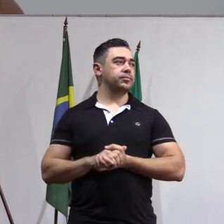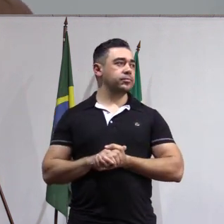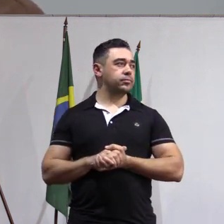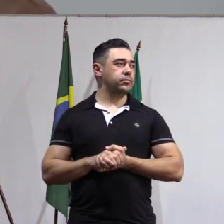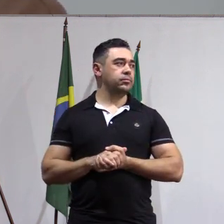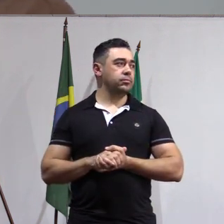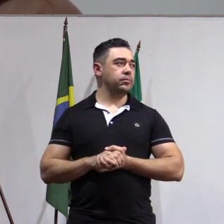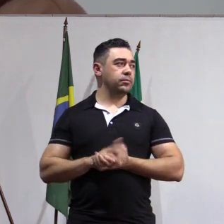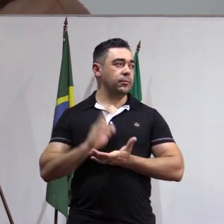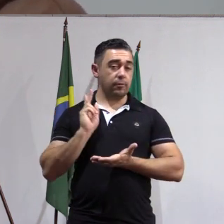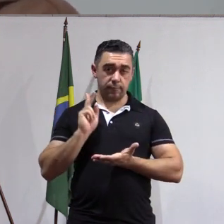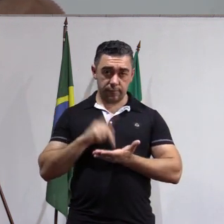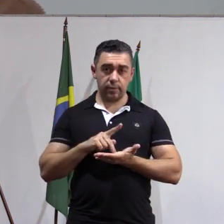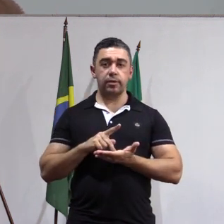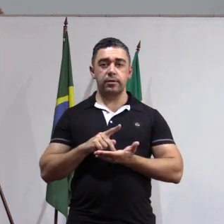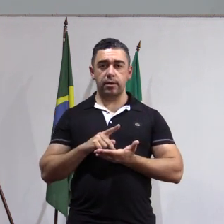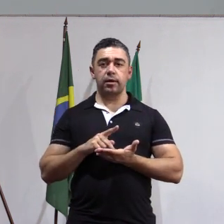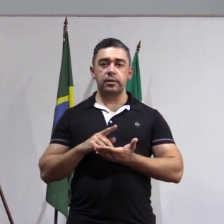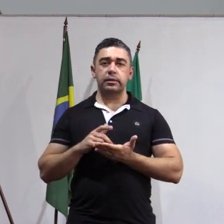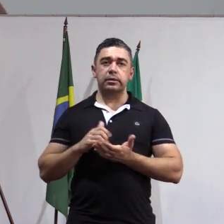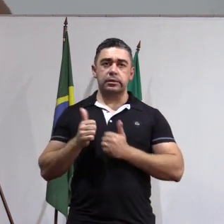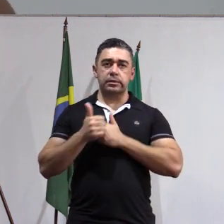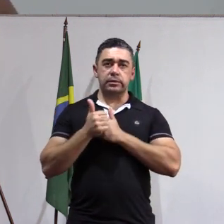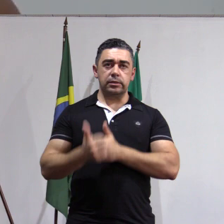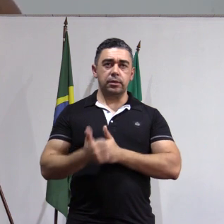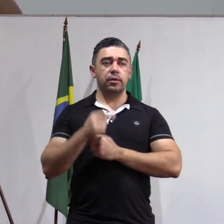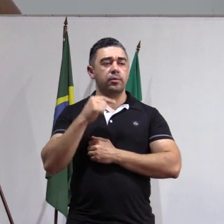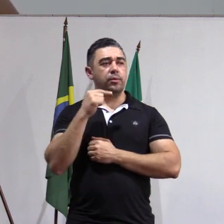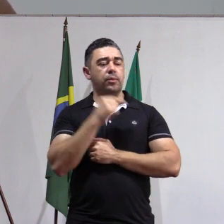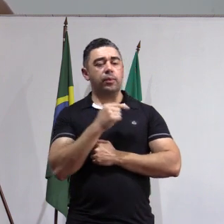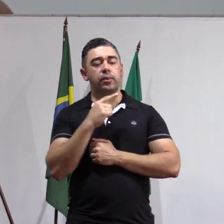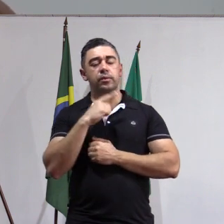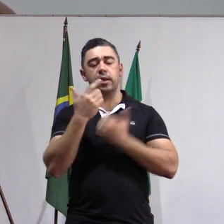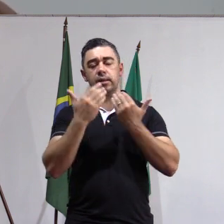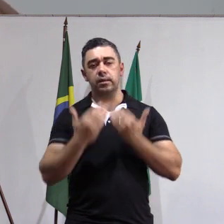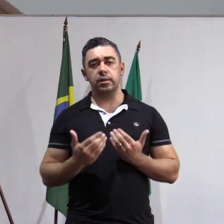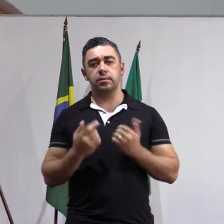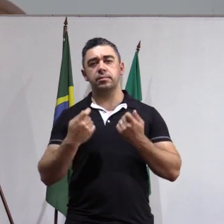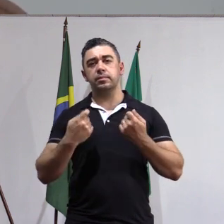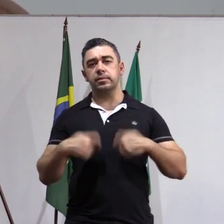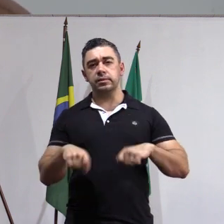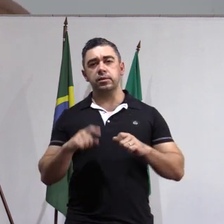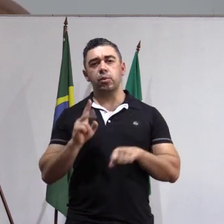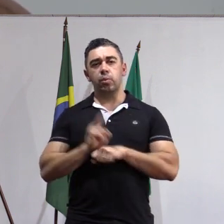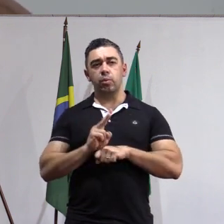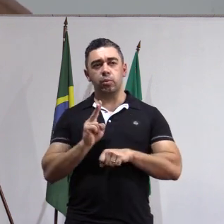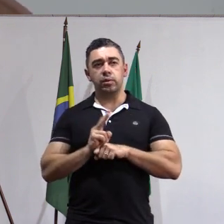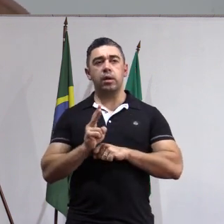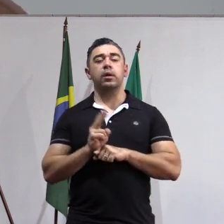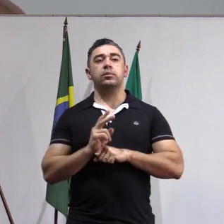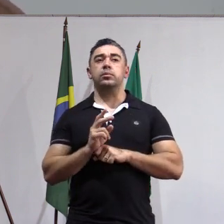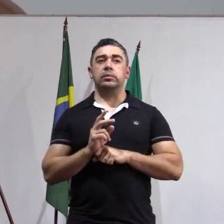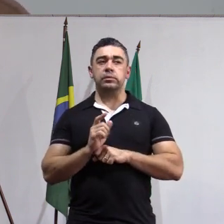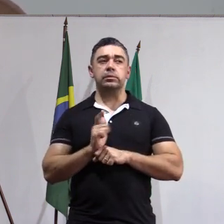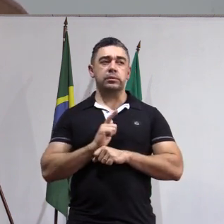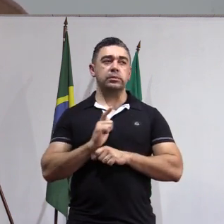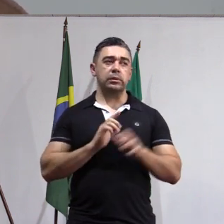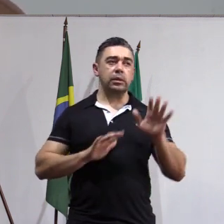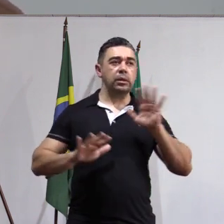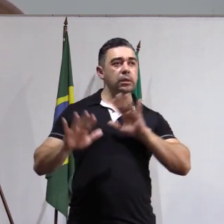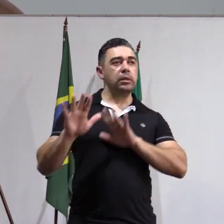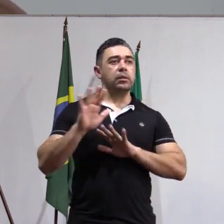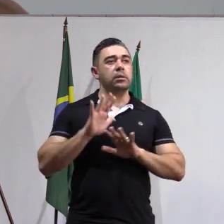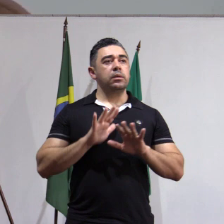De fato, sendo dessa ordem o documento, eu acredito que a análise dele tem que passar por um cuidado muito grande, porque a análise